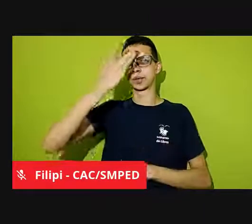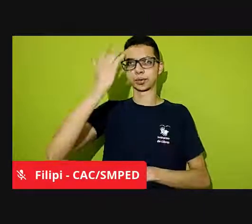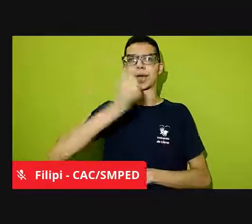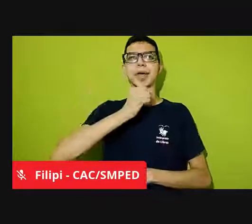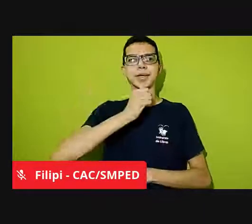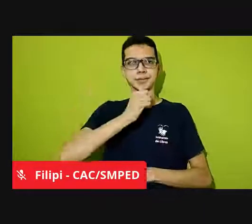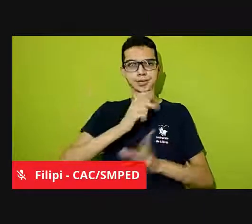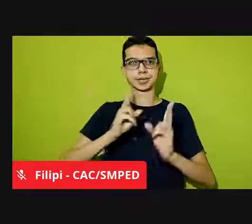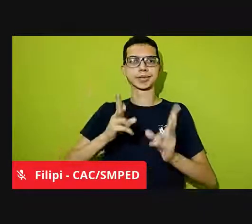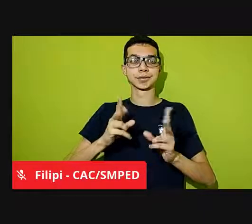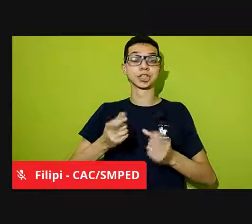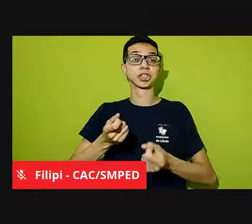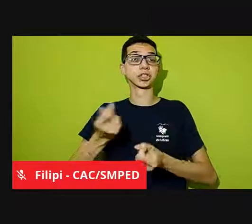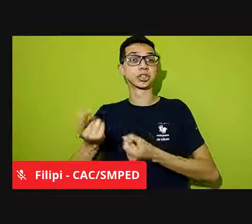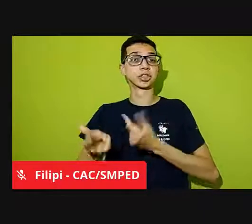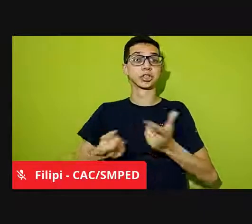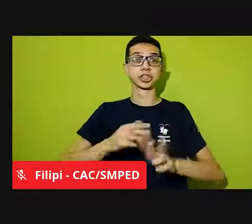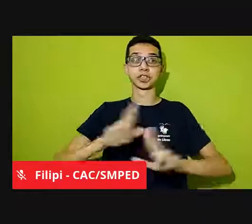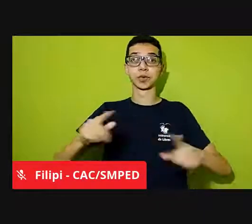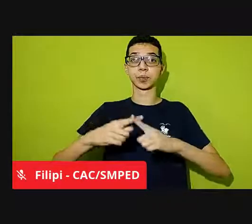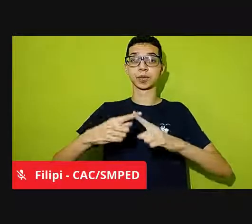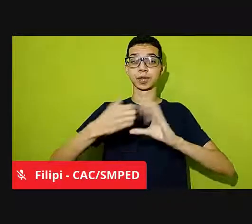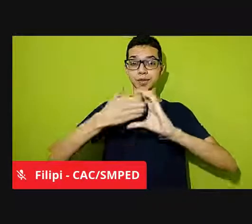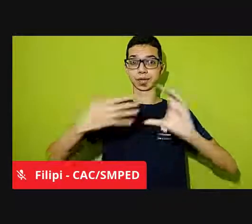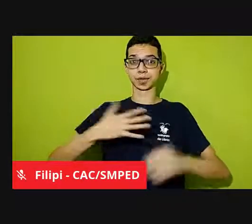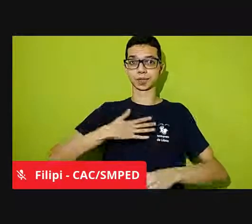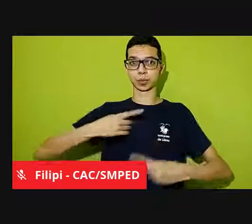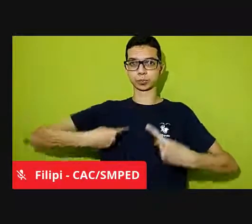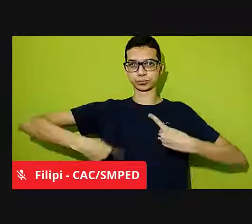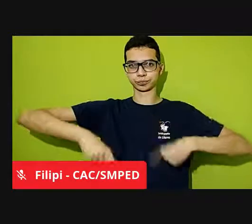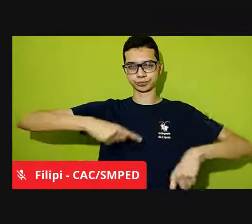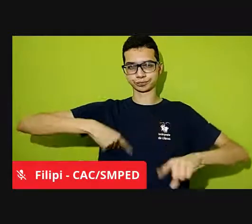de uma forma diferente pela minha característica física dissidente.